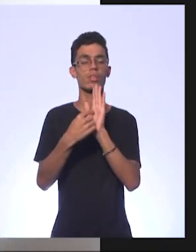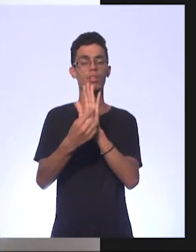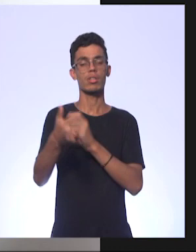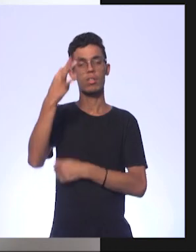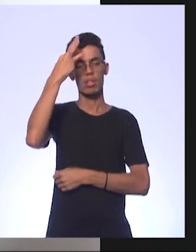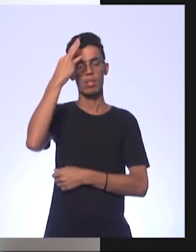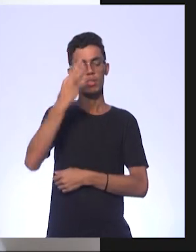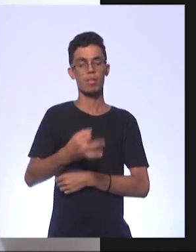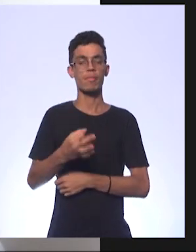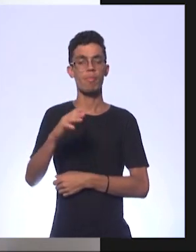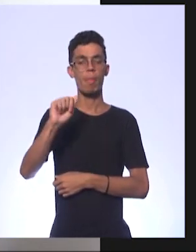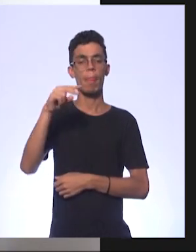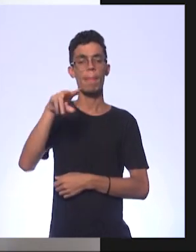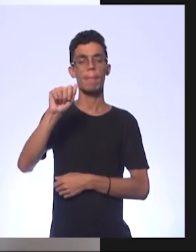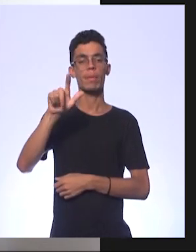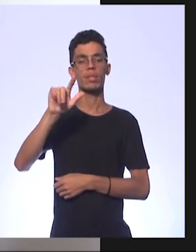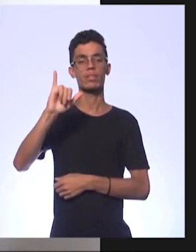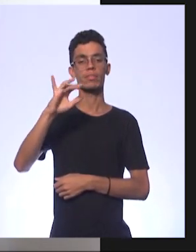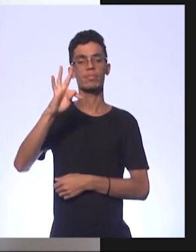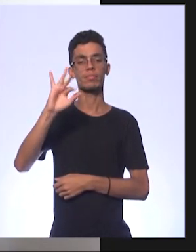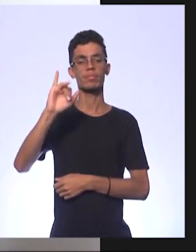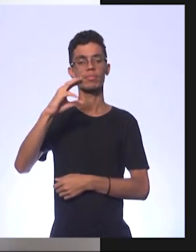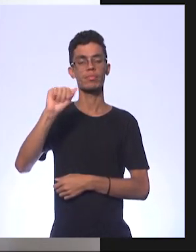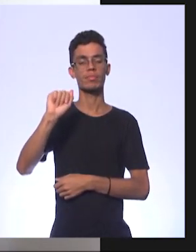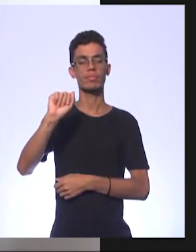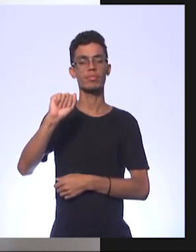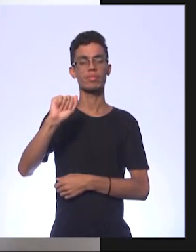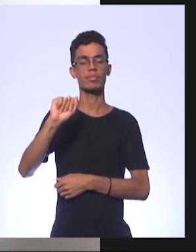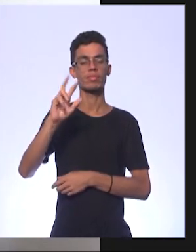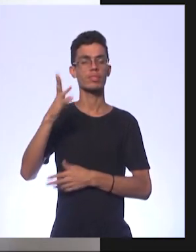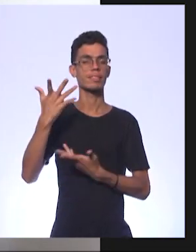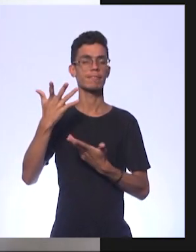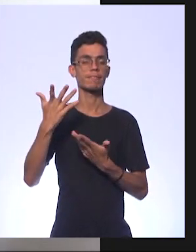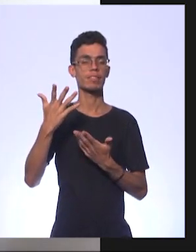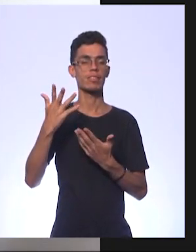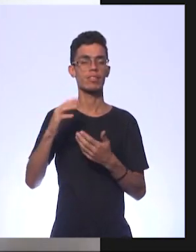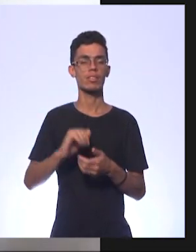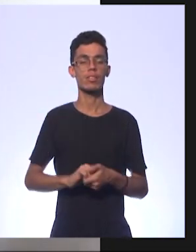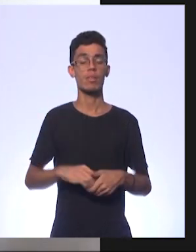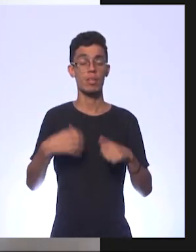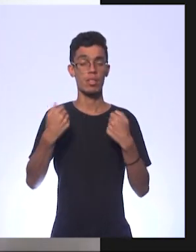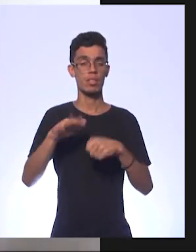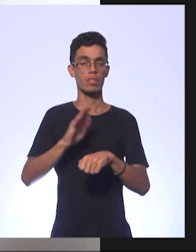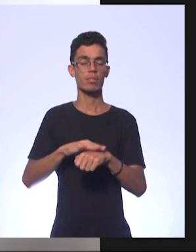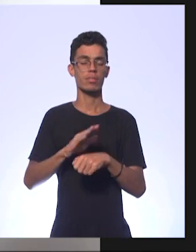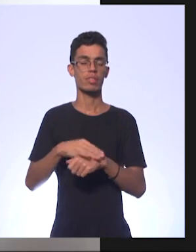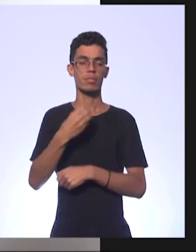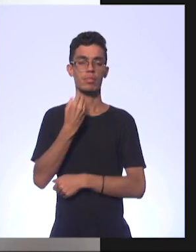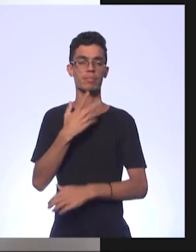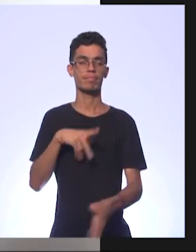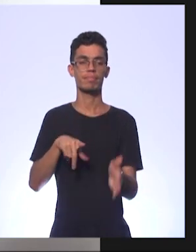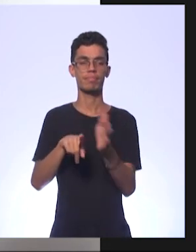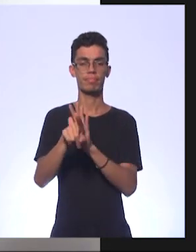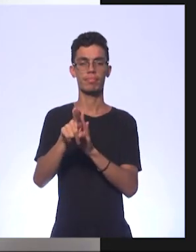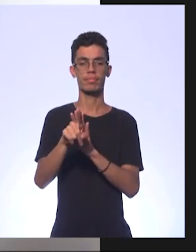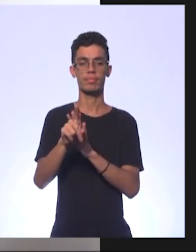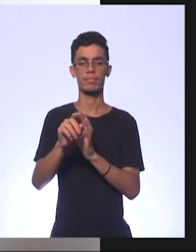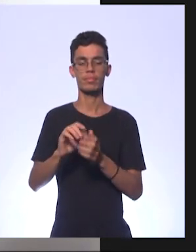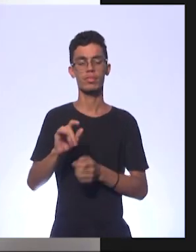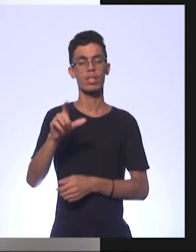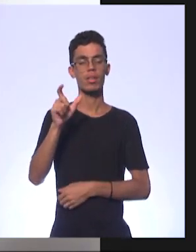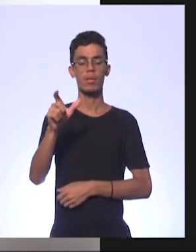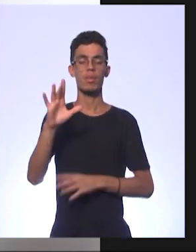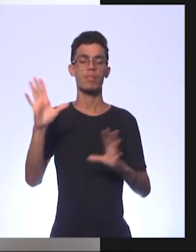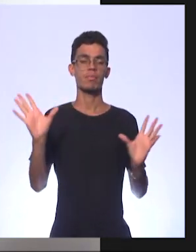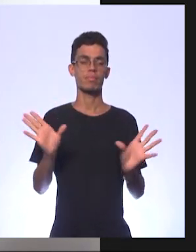compreensão analítica. Então, a questão é sobre isso. Então, a questão tem que ser muito bem feita. Né? Então, assim como a rubrica